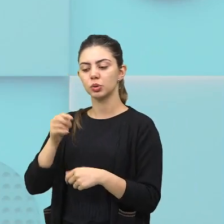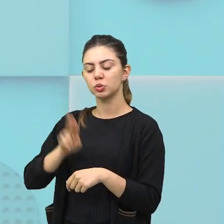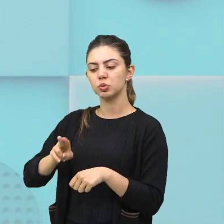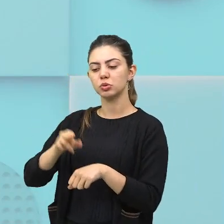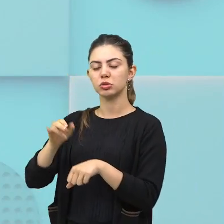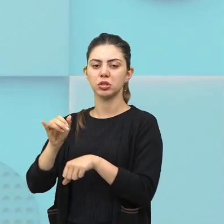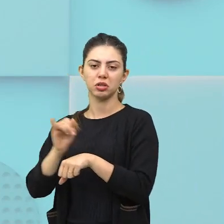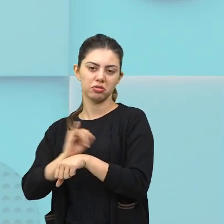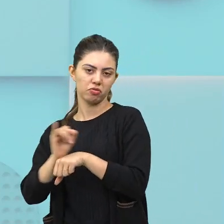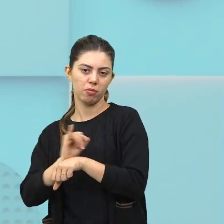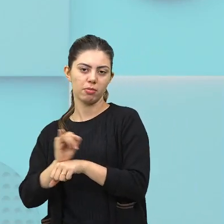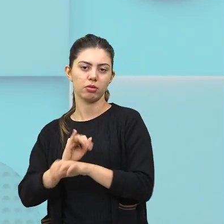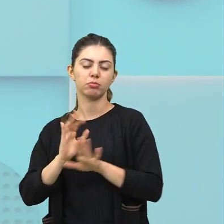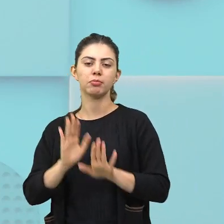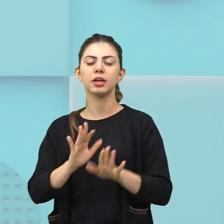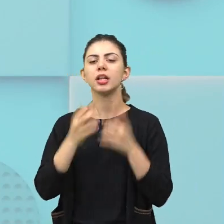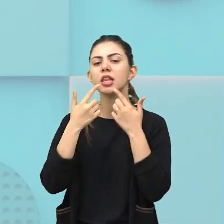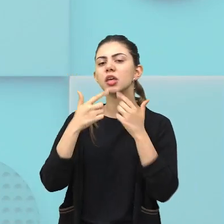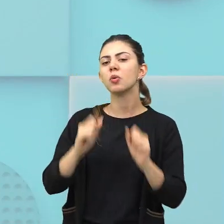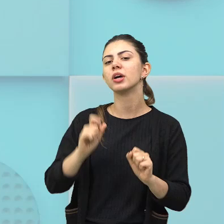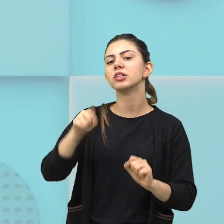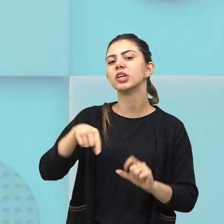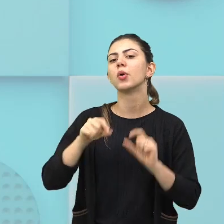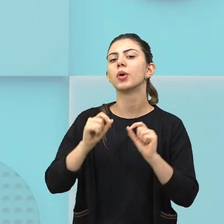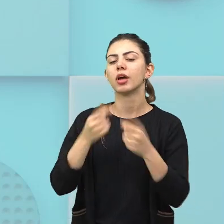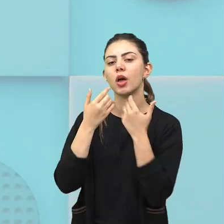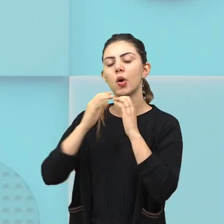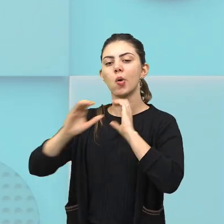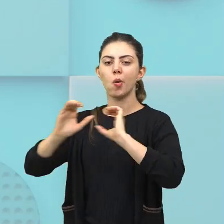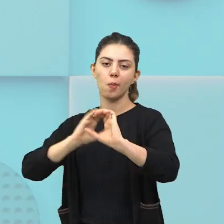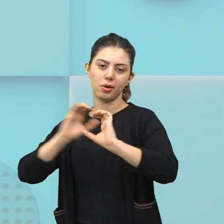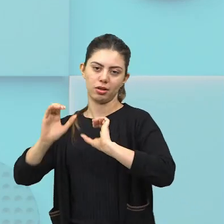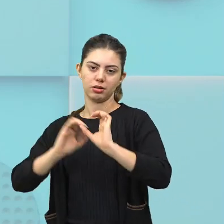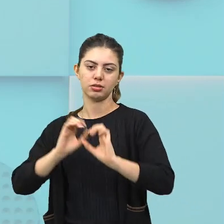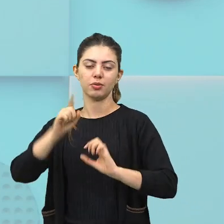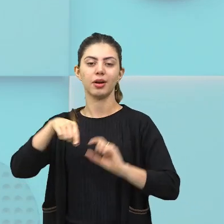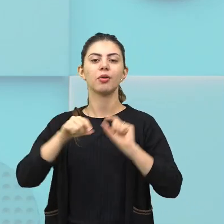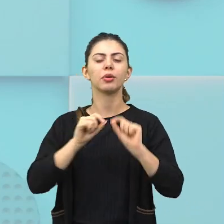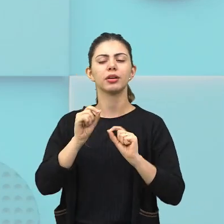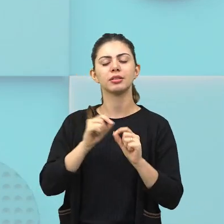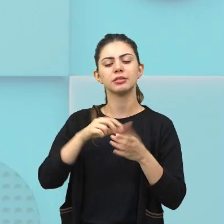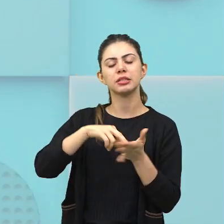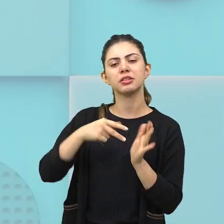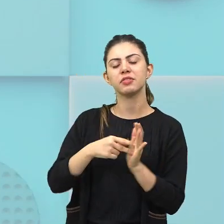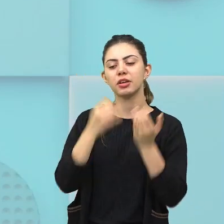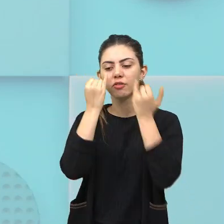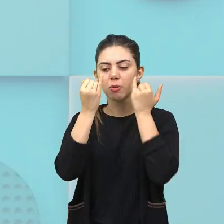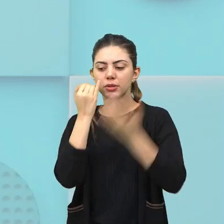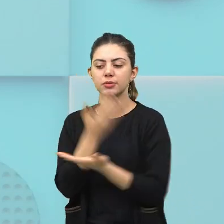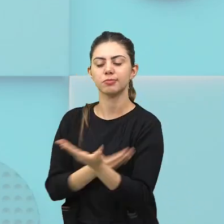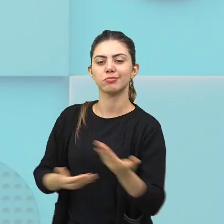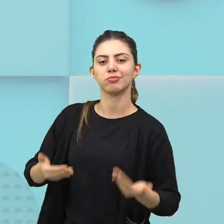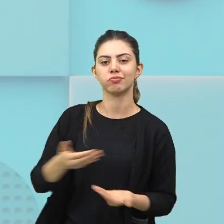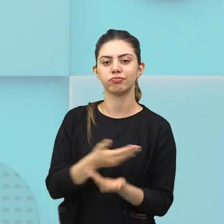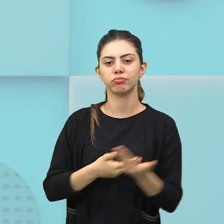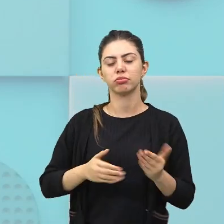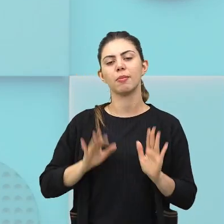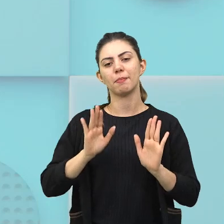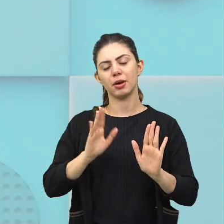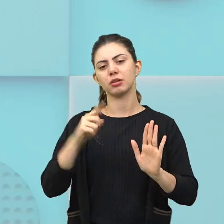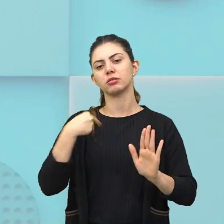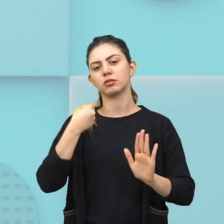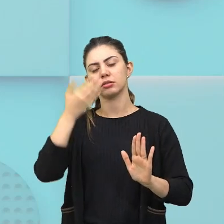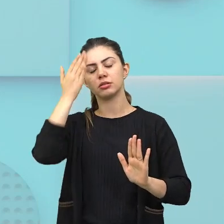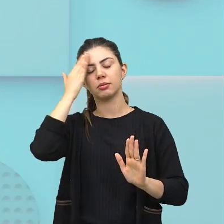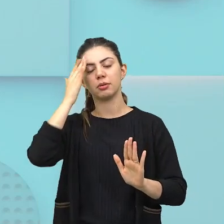gente sempre está falando sobre comunicação, transmitir e receber informações. É claro que esse é